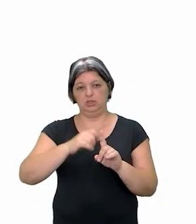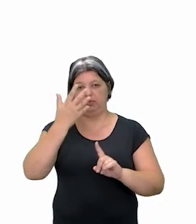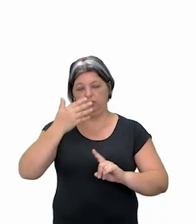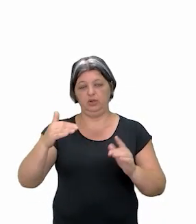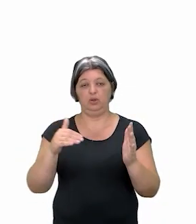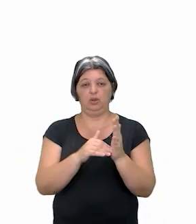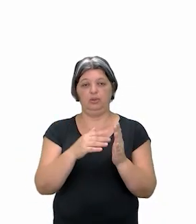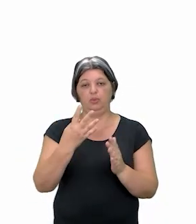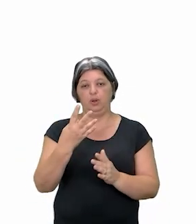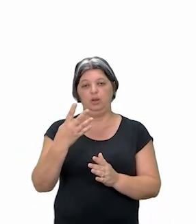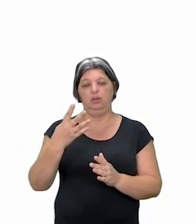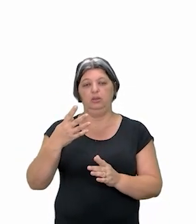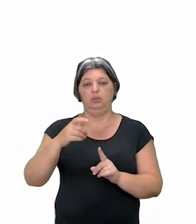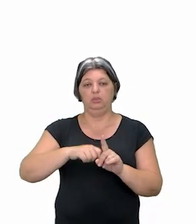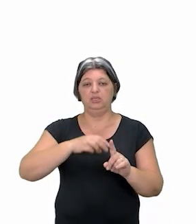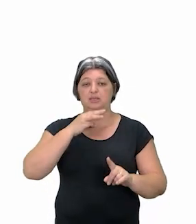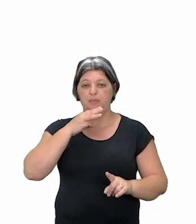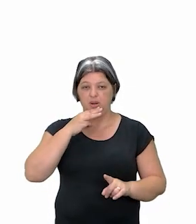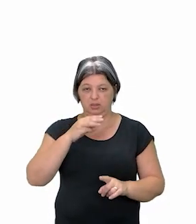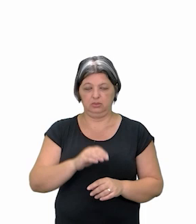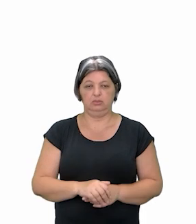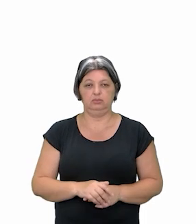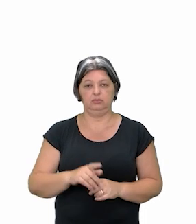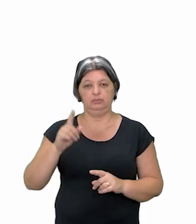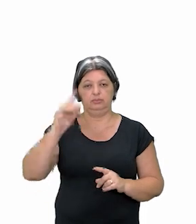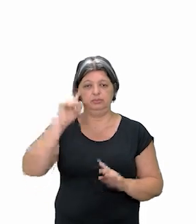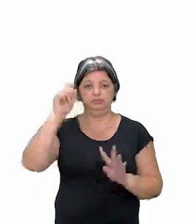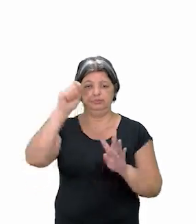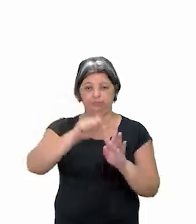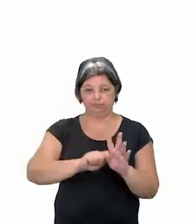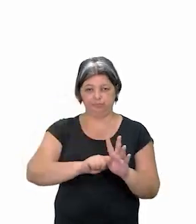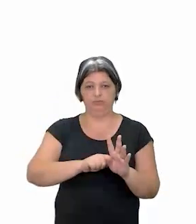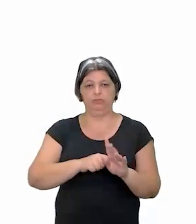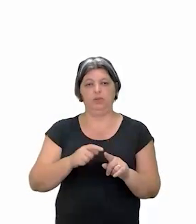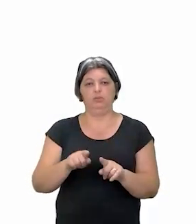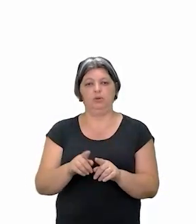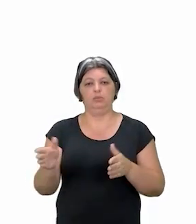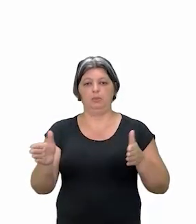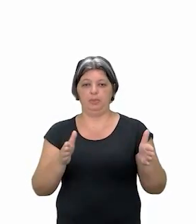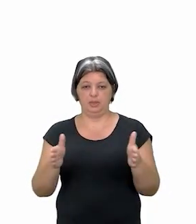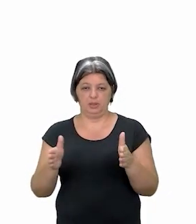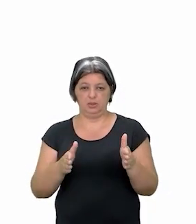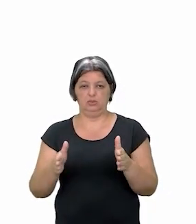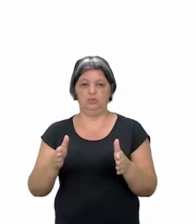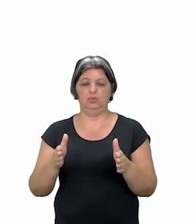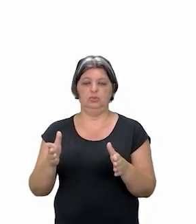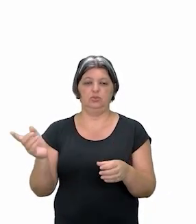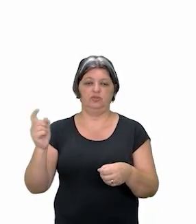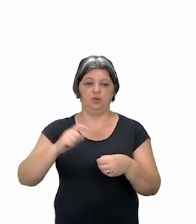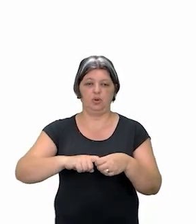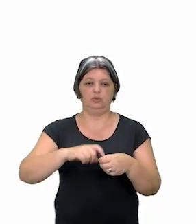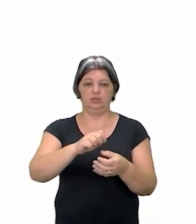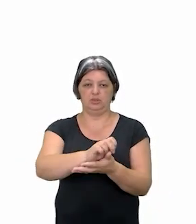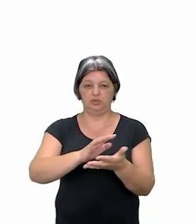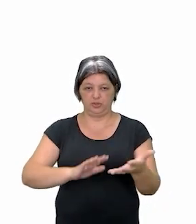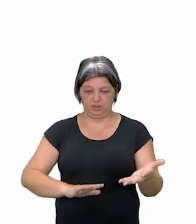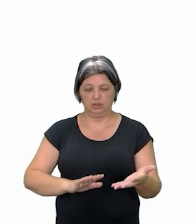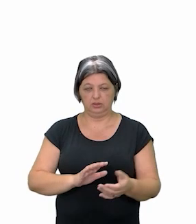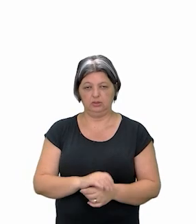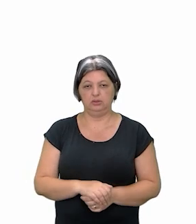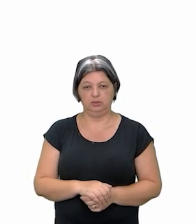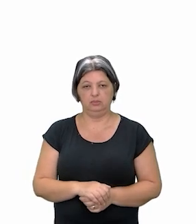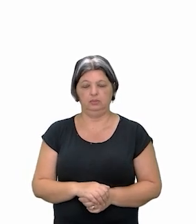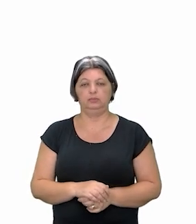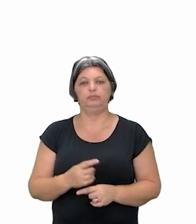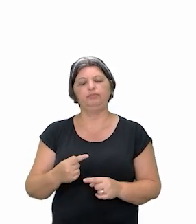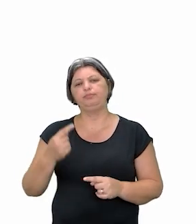lá estipulado pelo calendário, período de retomada de atividades. Então, nesse período que a gente conversou na semana passada,